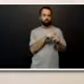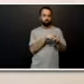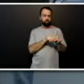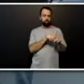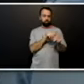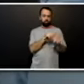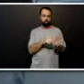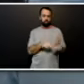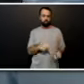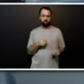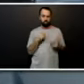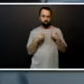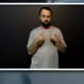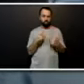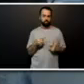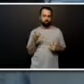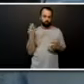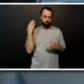comentamos sobre